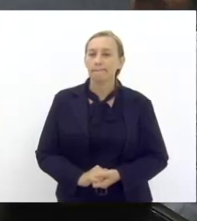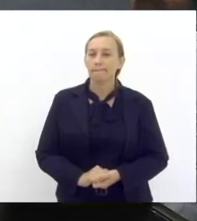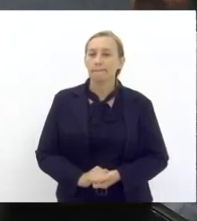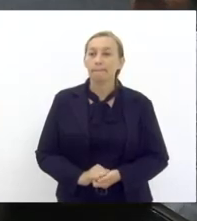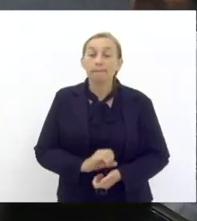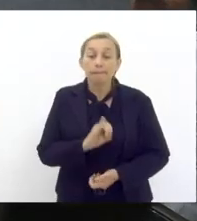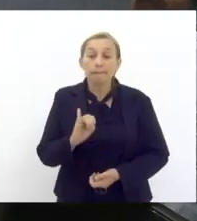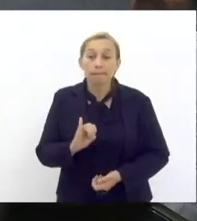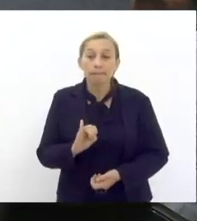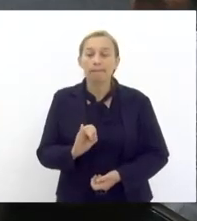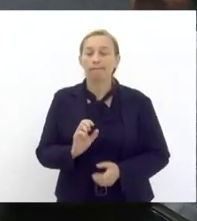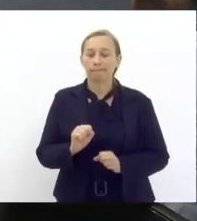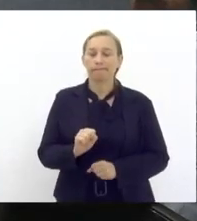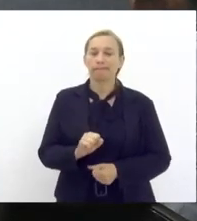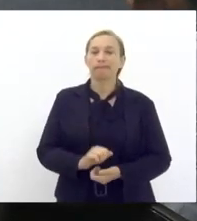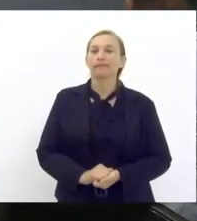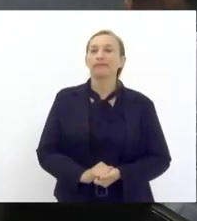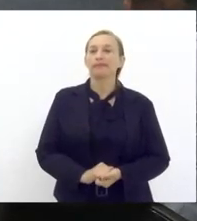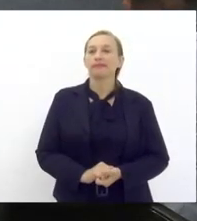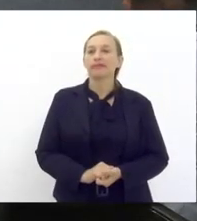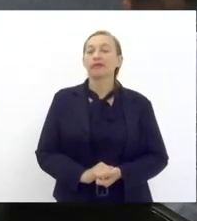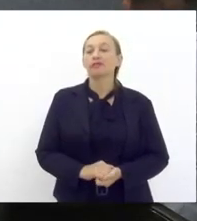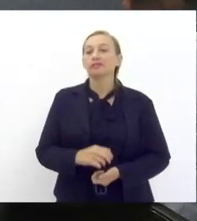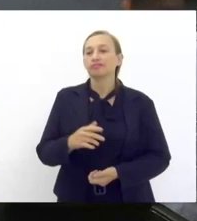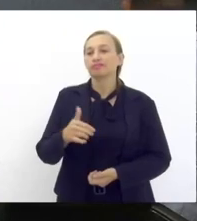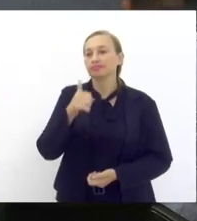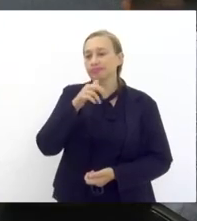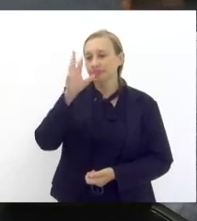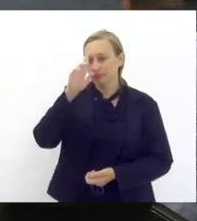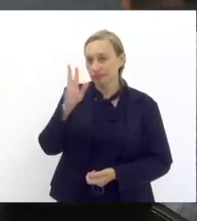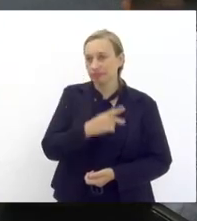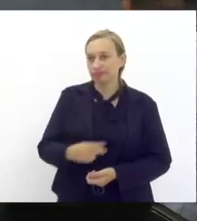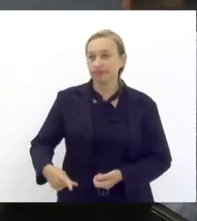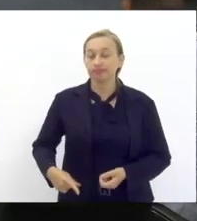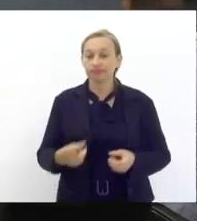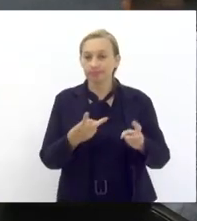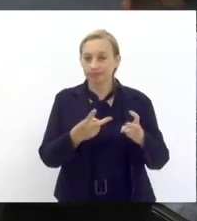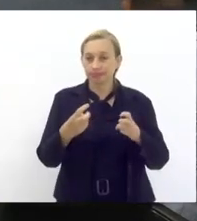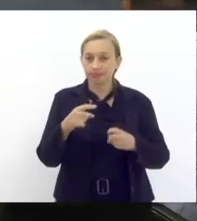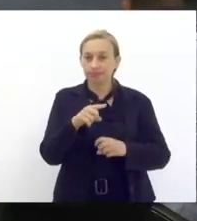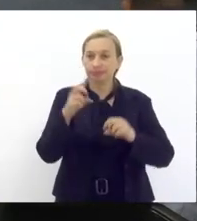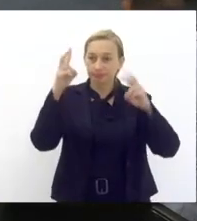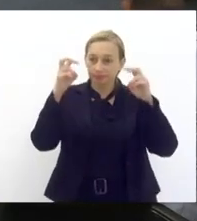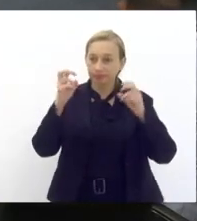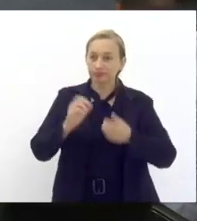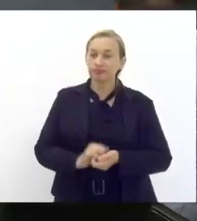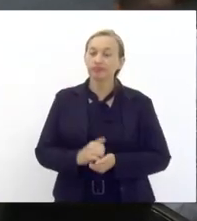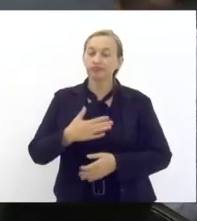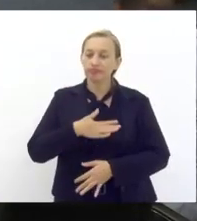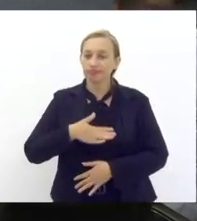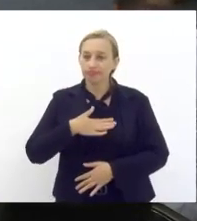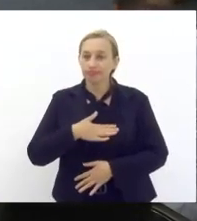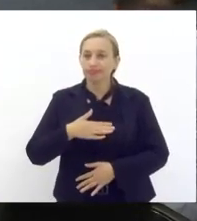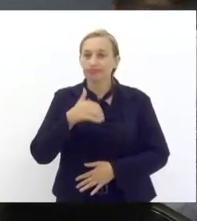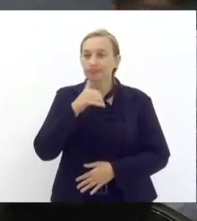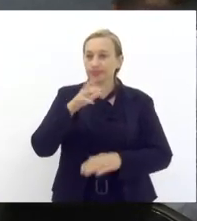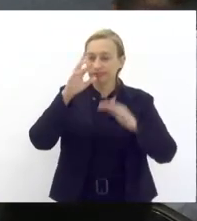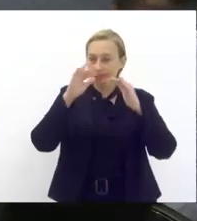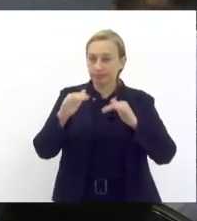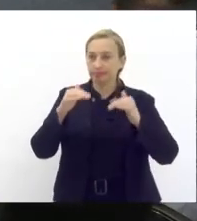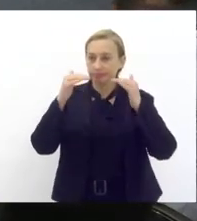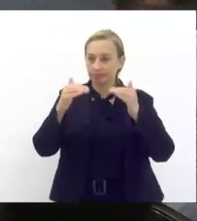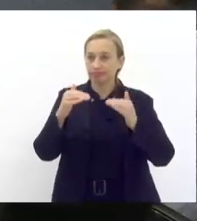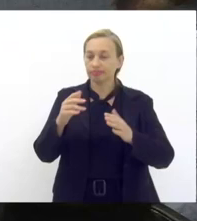Oi, agora foi. Senhora Presidenta, porque aqui observando a matéria, eu gostaria que Vossa Excelência chamasse os